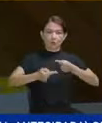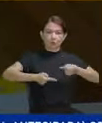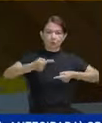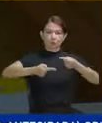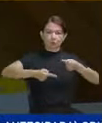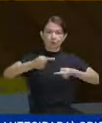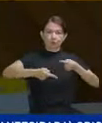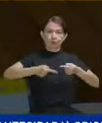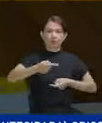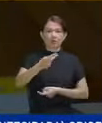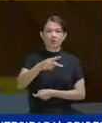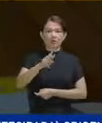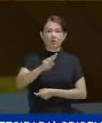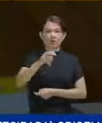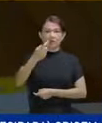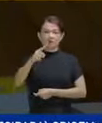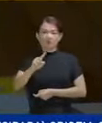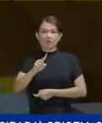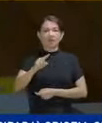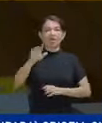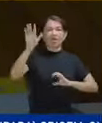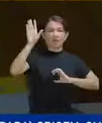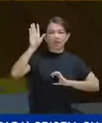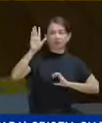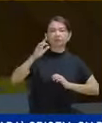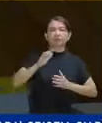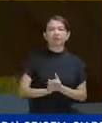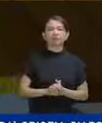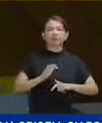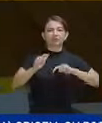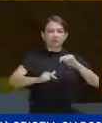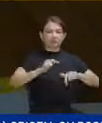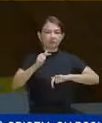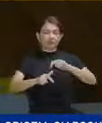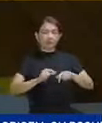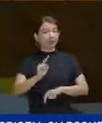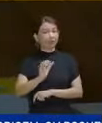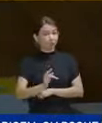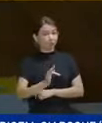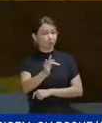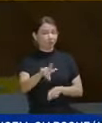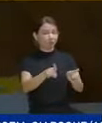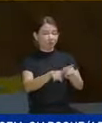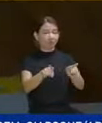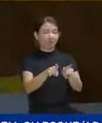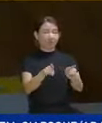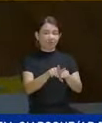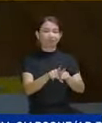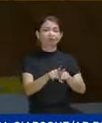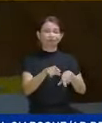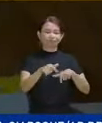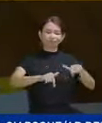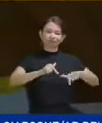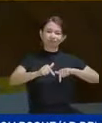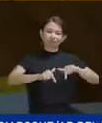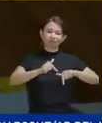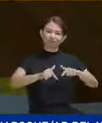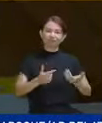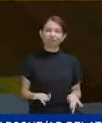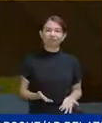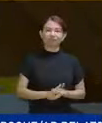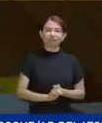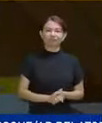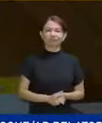divulgação da pré-candidatura, das ações políticas desenvolvidas e das que se pretende desenvolver. Então, o artigo 36 ele é